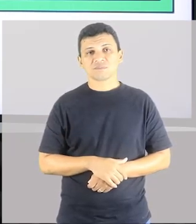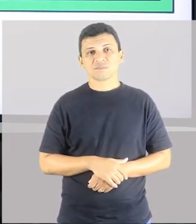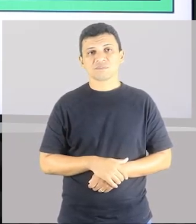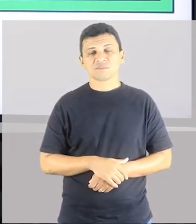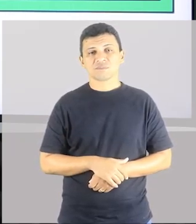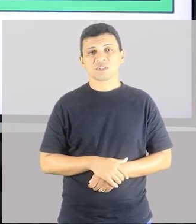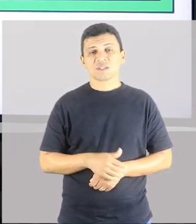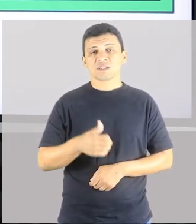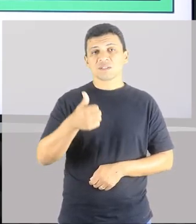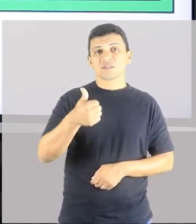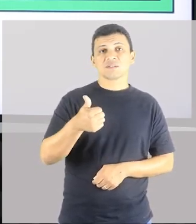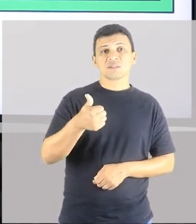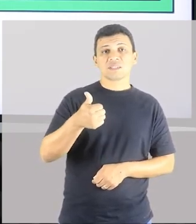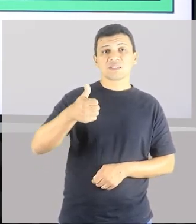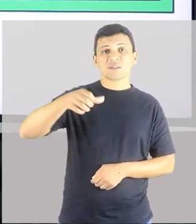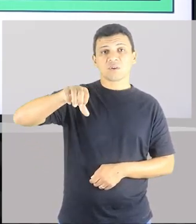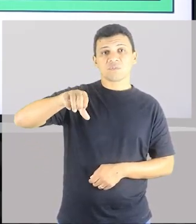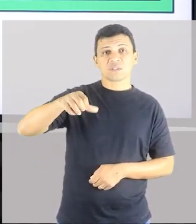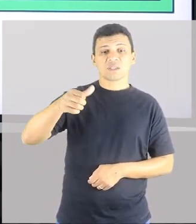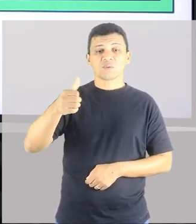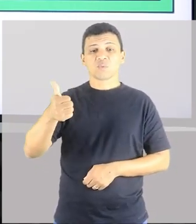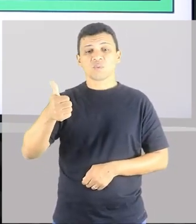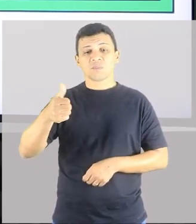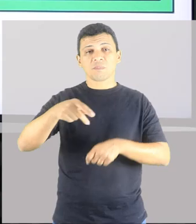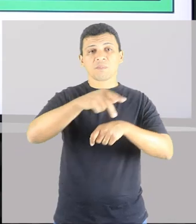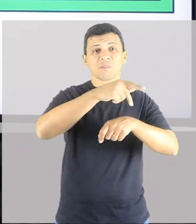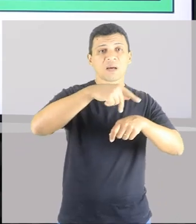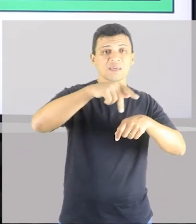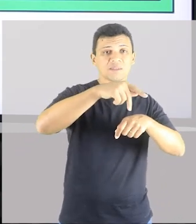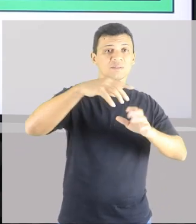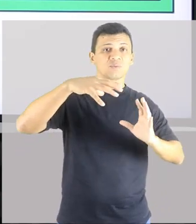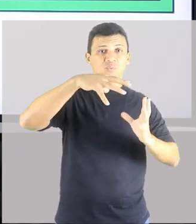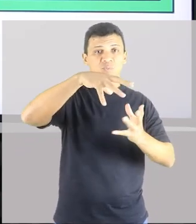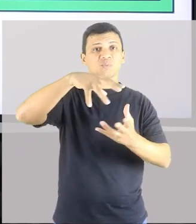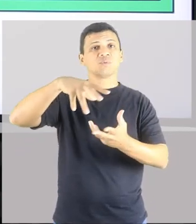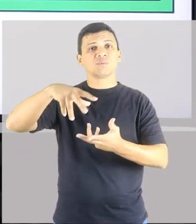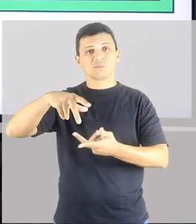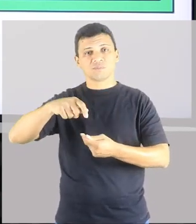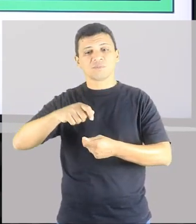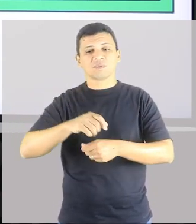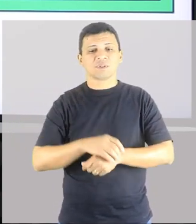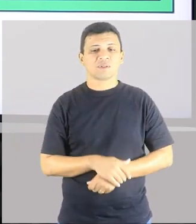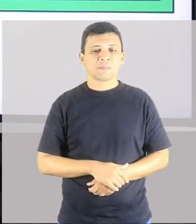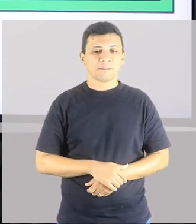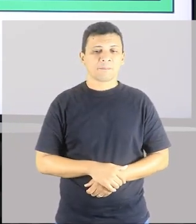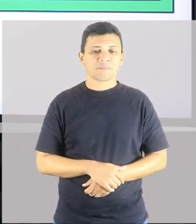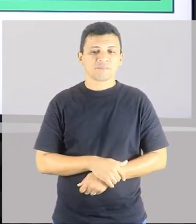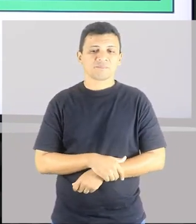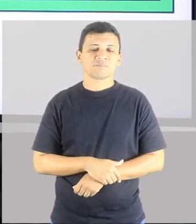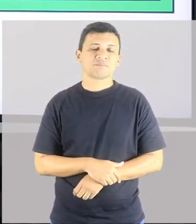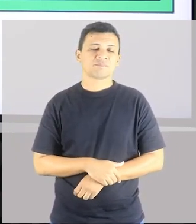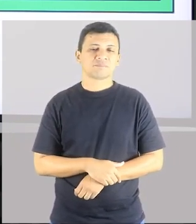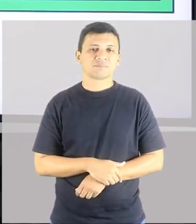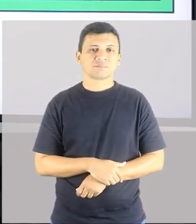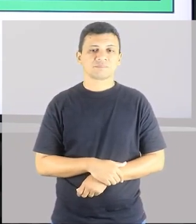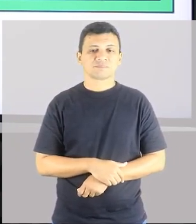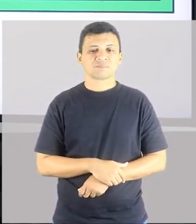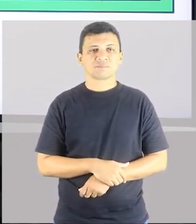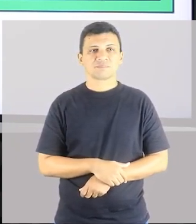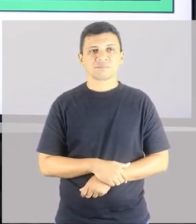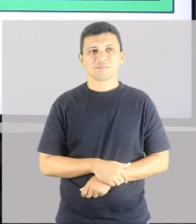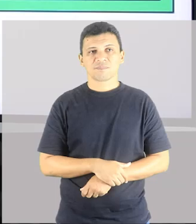191 countries. Então, em 191 países no mundo. Fewer than 1,000,